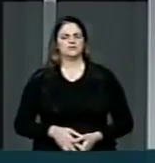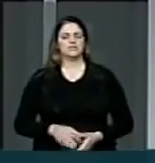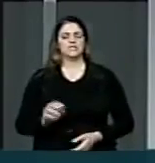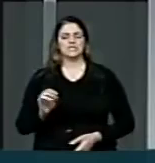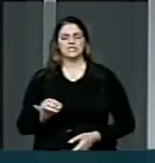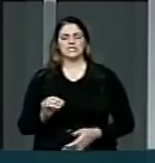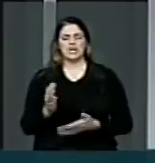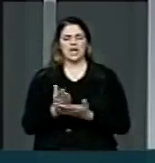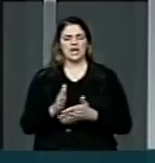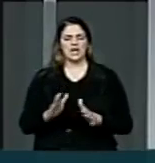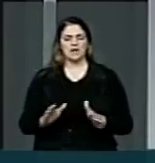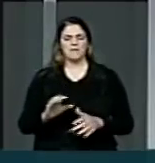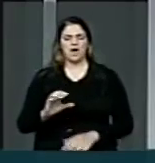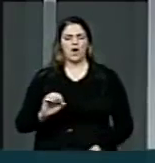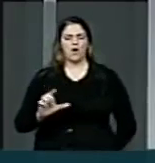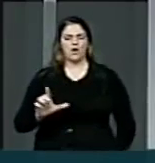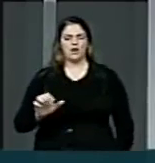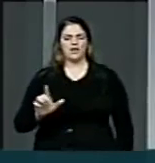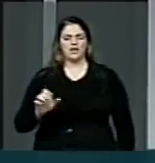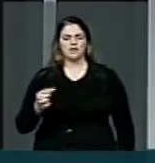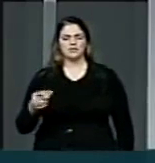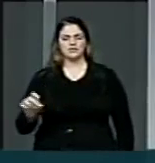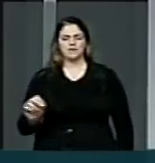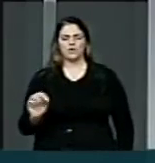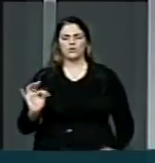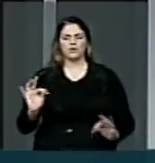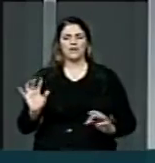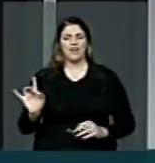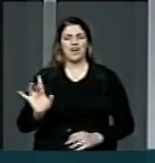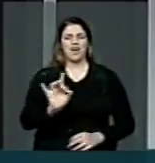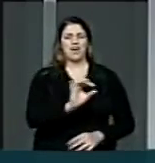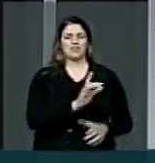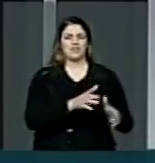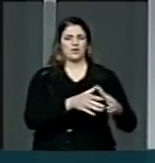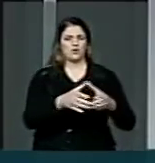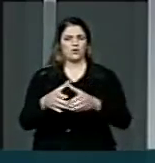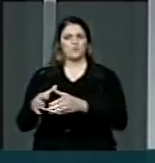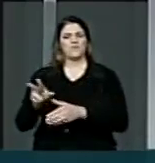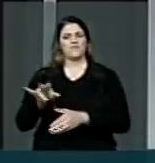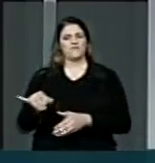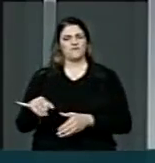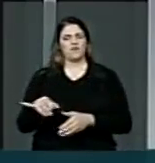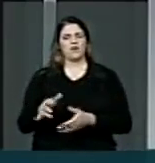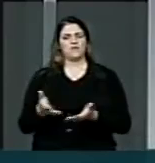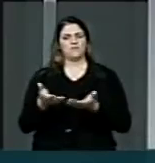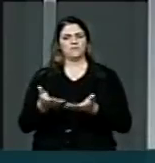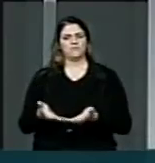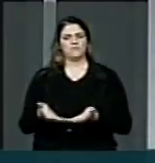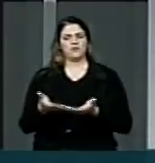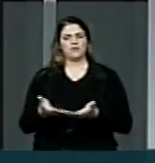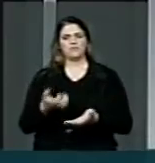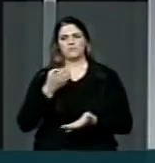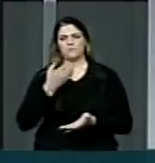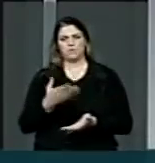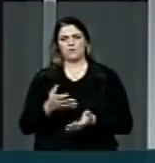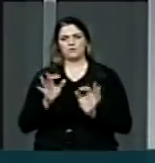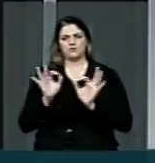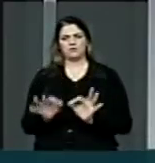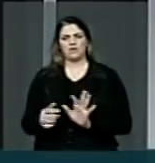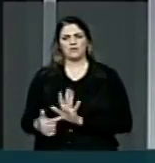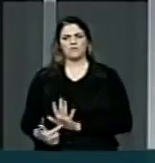acabar com as coligações partidárias, cada partido vai mostrar o seu peso. Vamos ver o